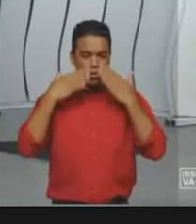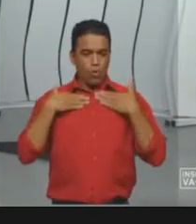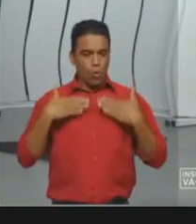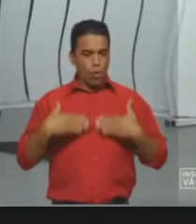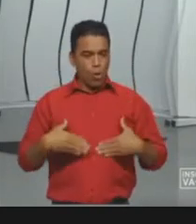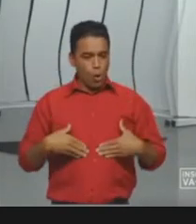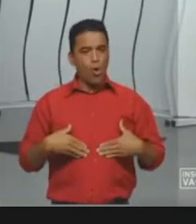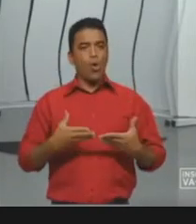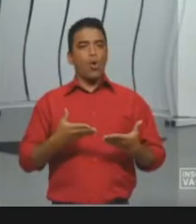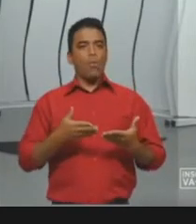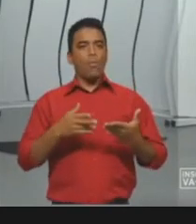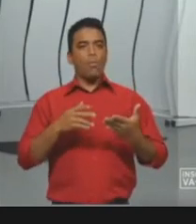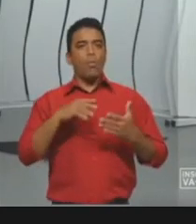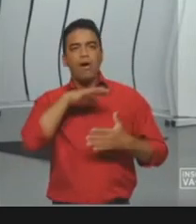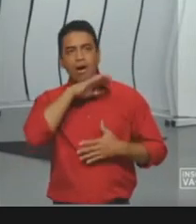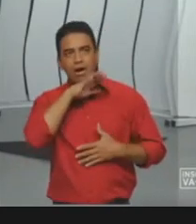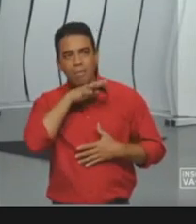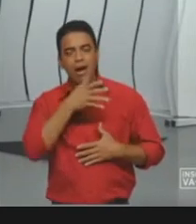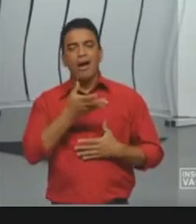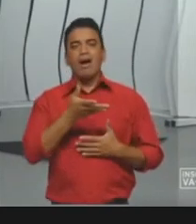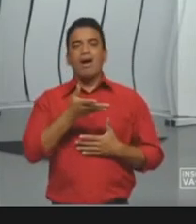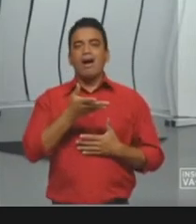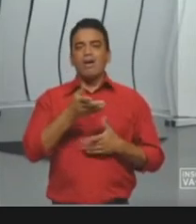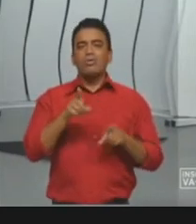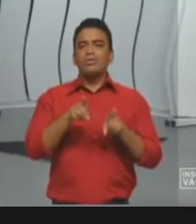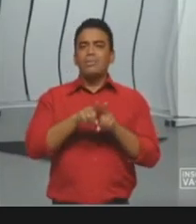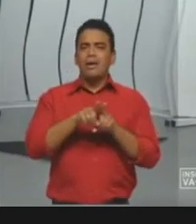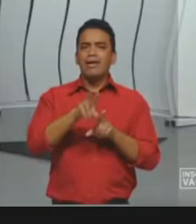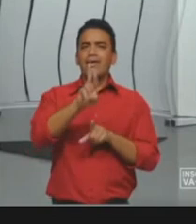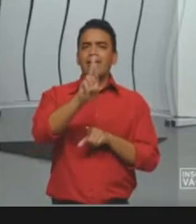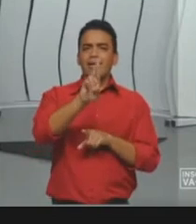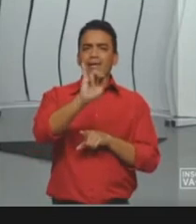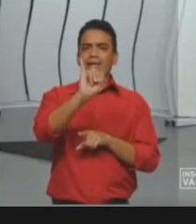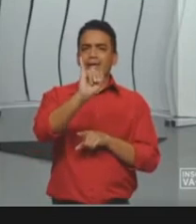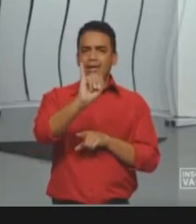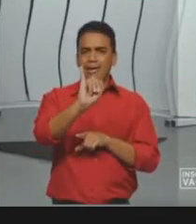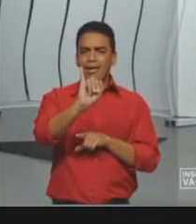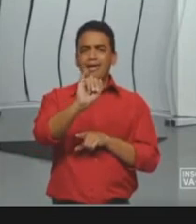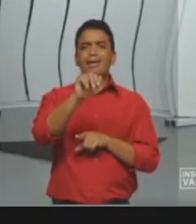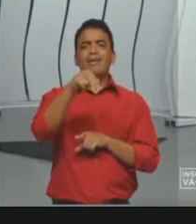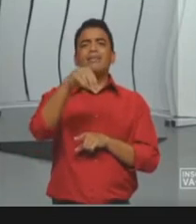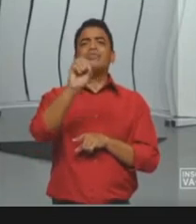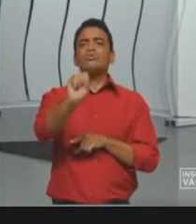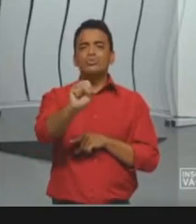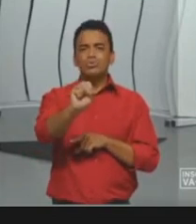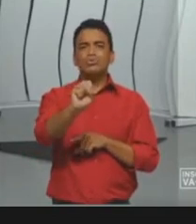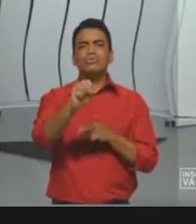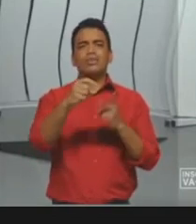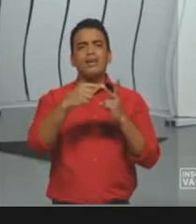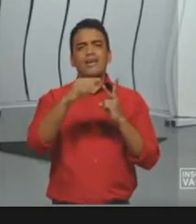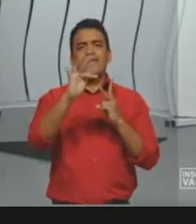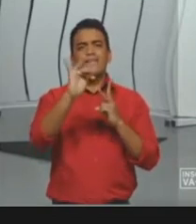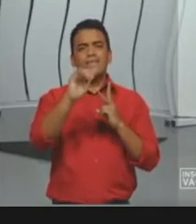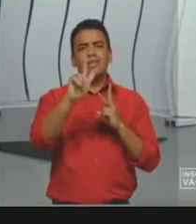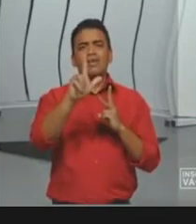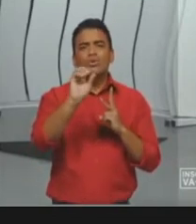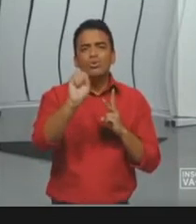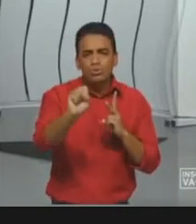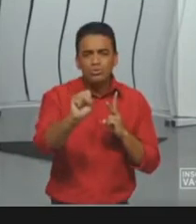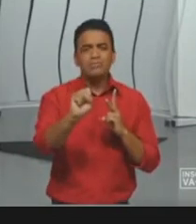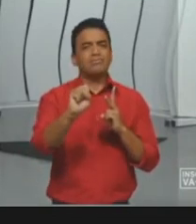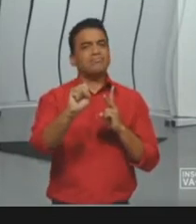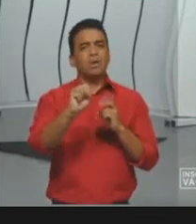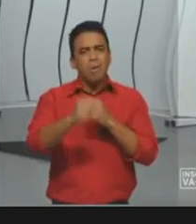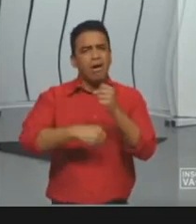já tínhamos reinos, então, né? Classificação em reinos, em filos, e essa classificação, então, foi melhorada ao longo dos anos, e